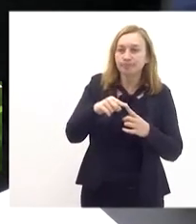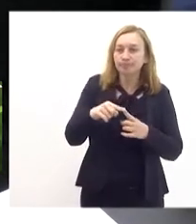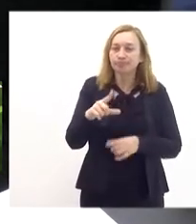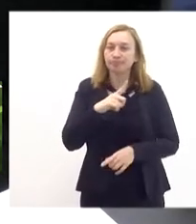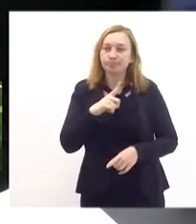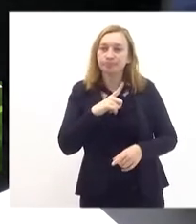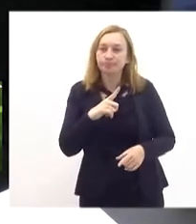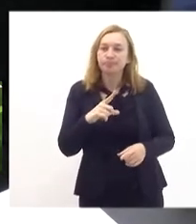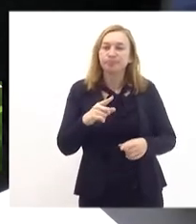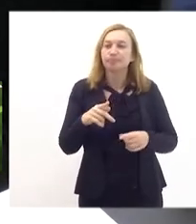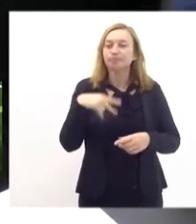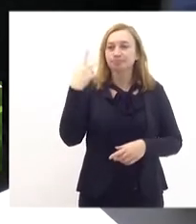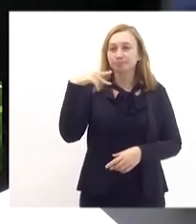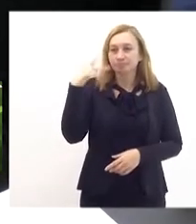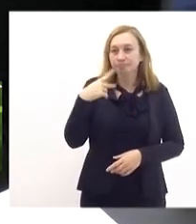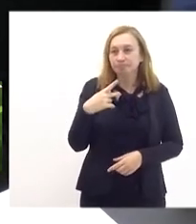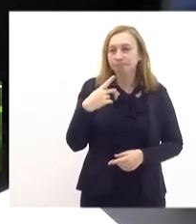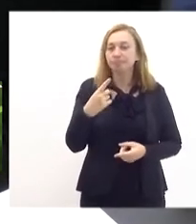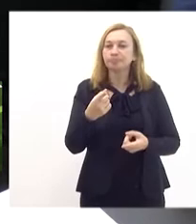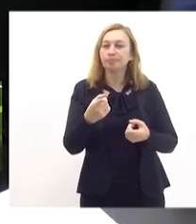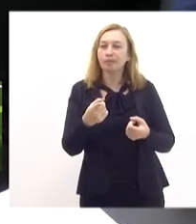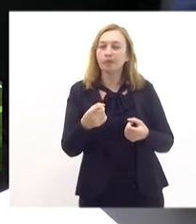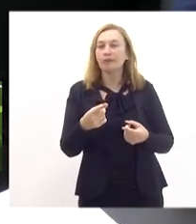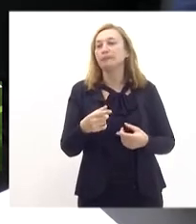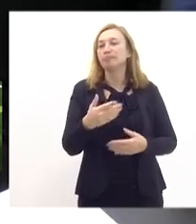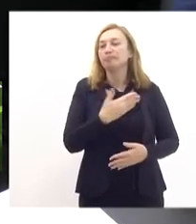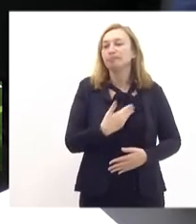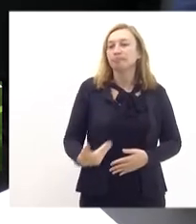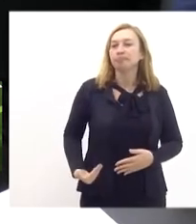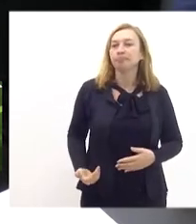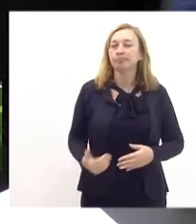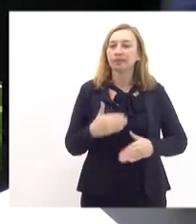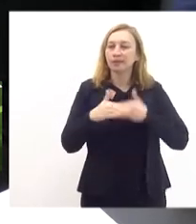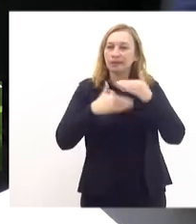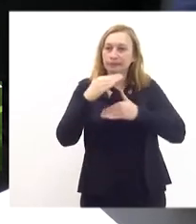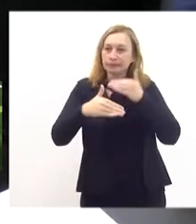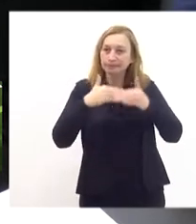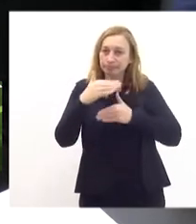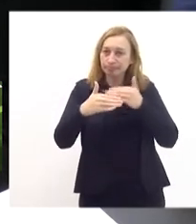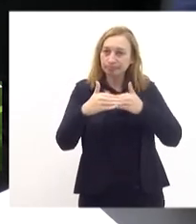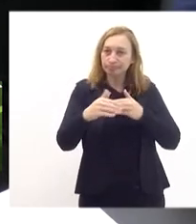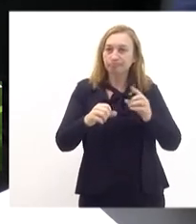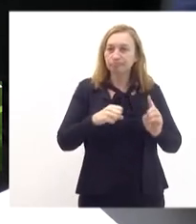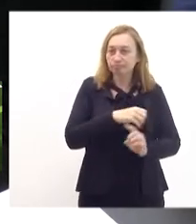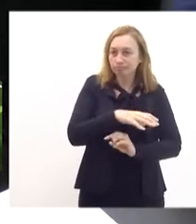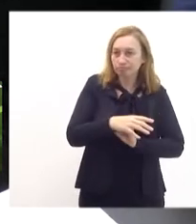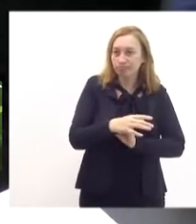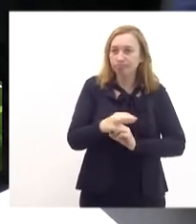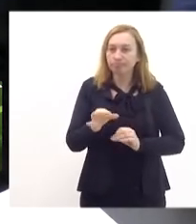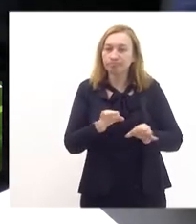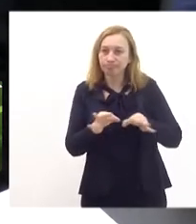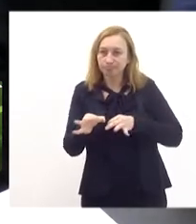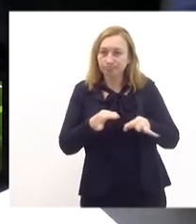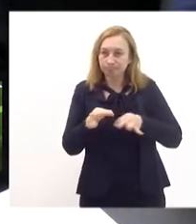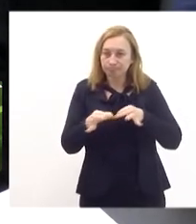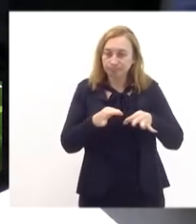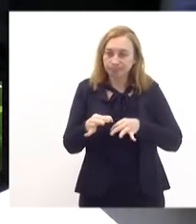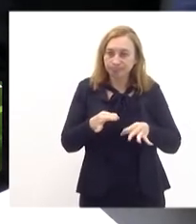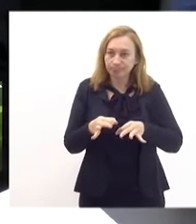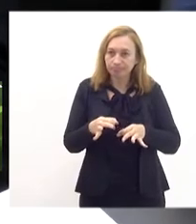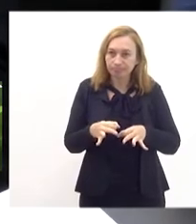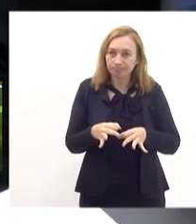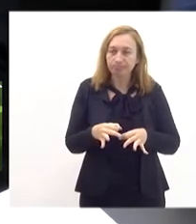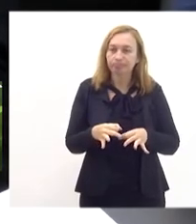uma política pública de desenvolvimento socioeconômico devidamente planejada, se houver